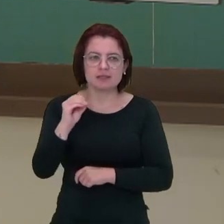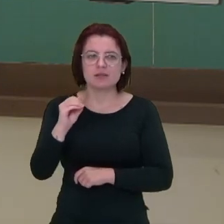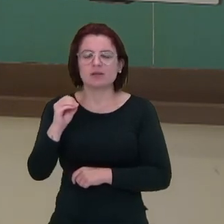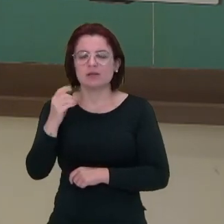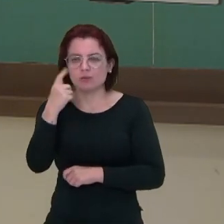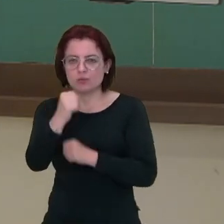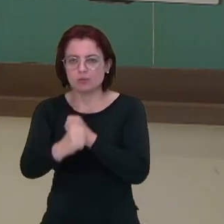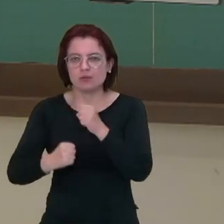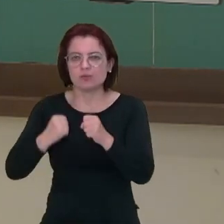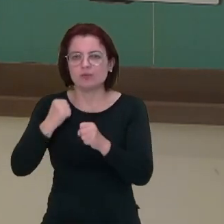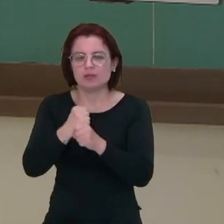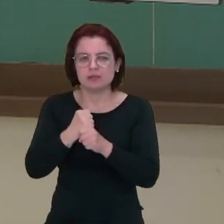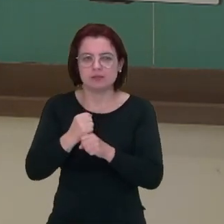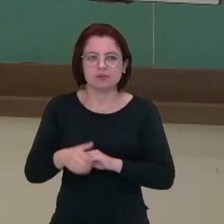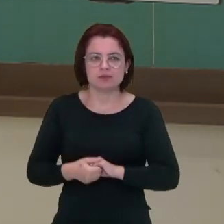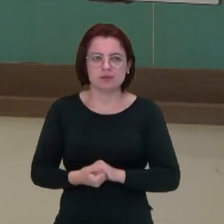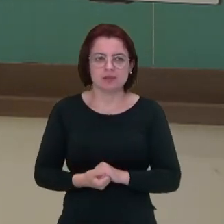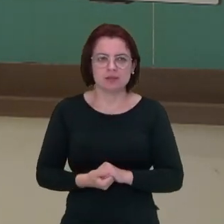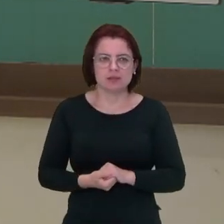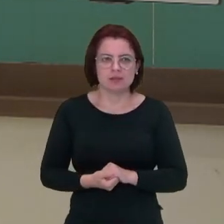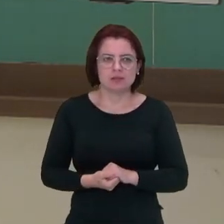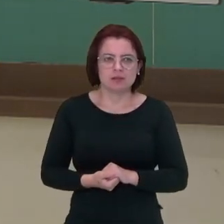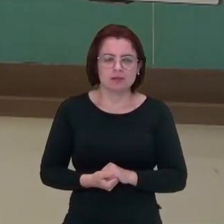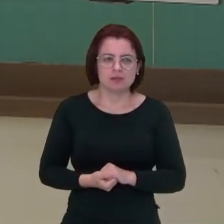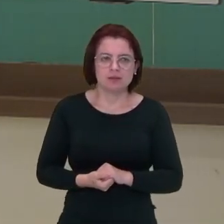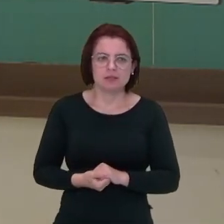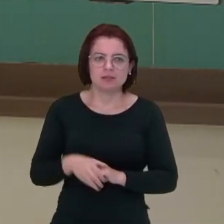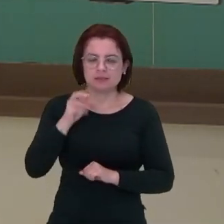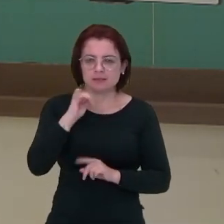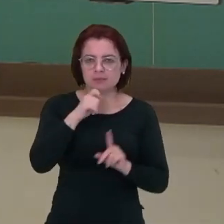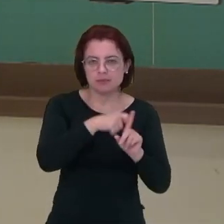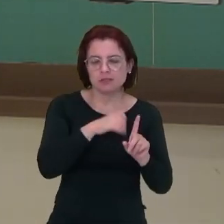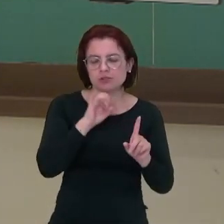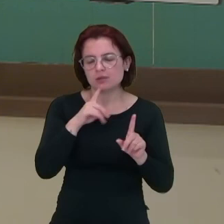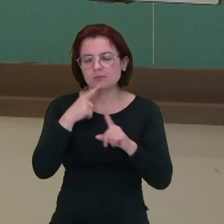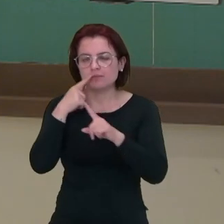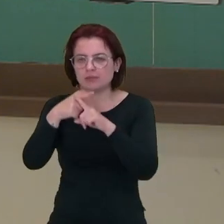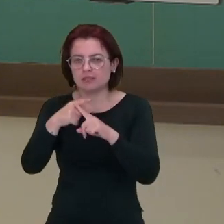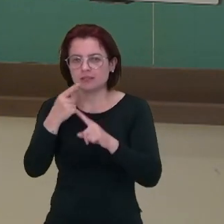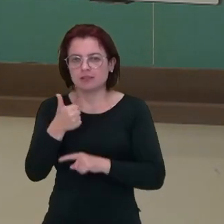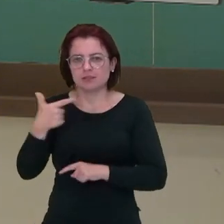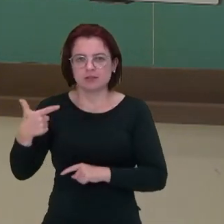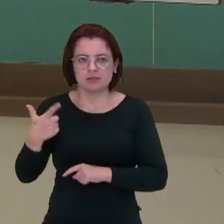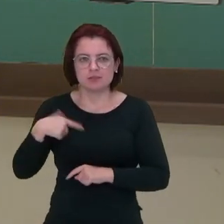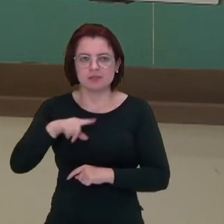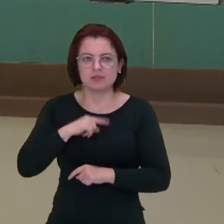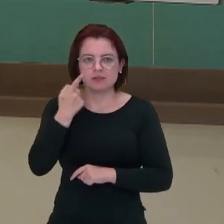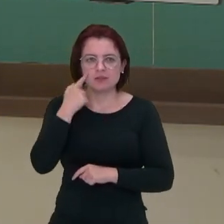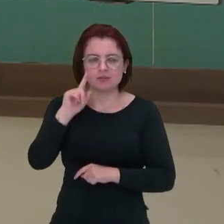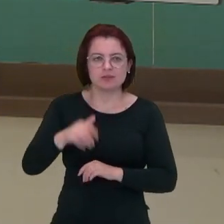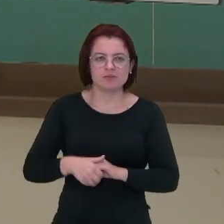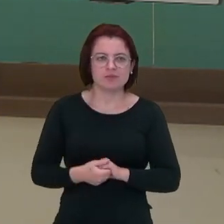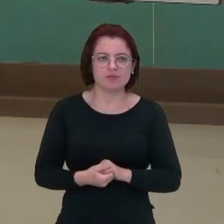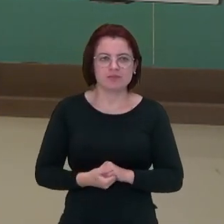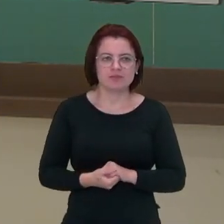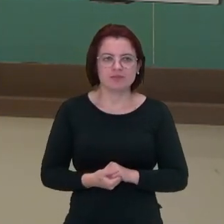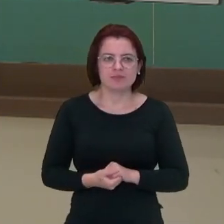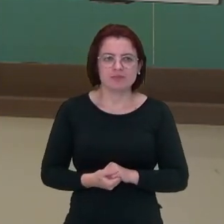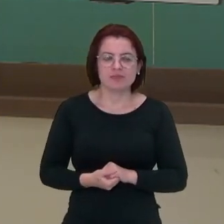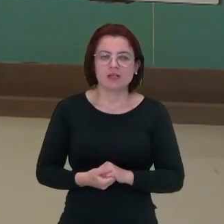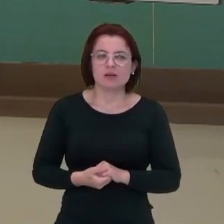R$360 em relação ao patrimônio. Mas se fosse mensal, era só multiplicar por 12 para a gente discutir. O que a